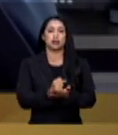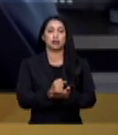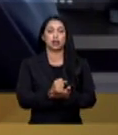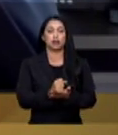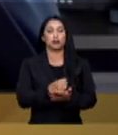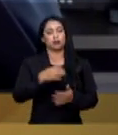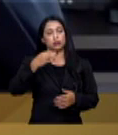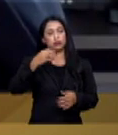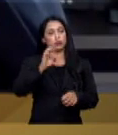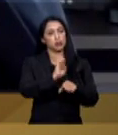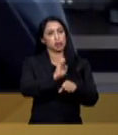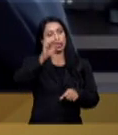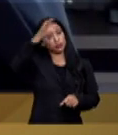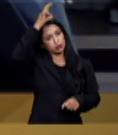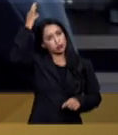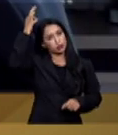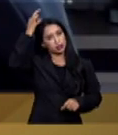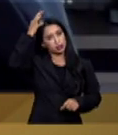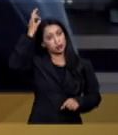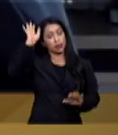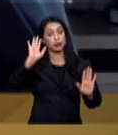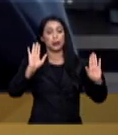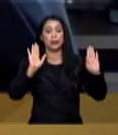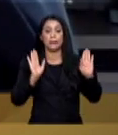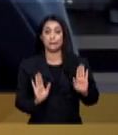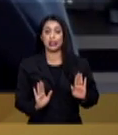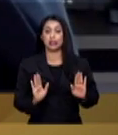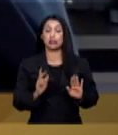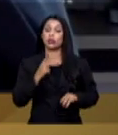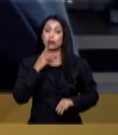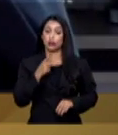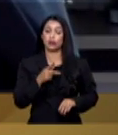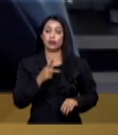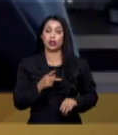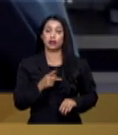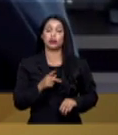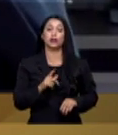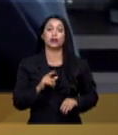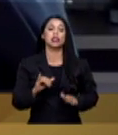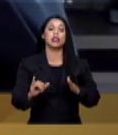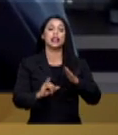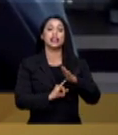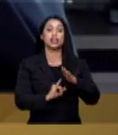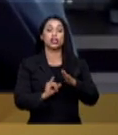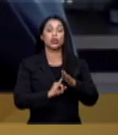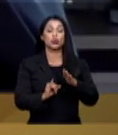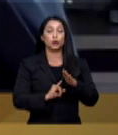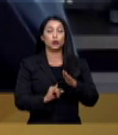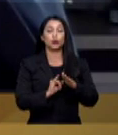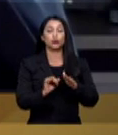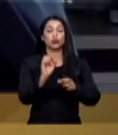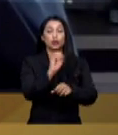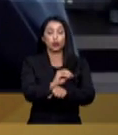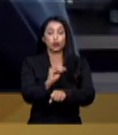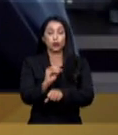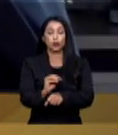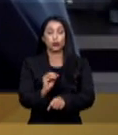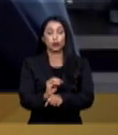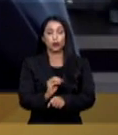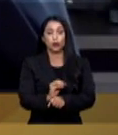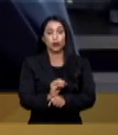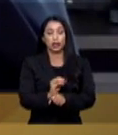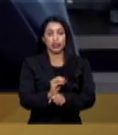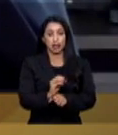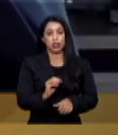Espírito Santo, mas no tocante ao instituto socioeducativo, eu